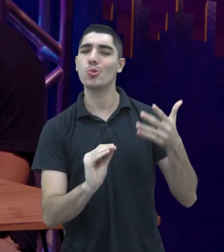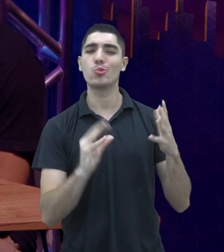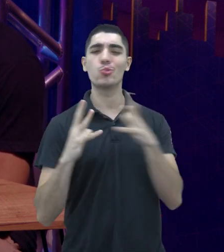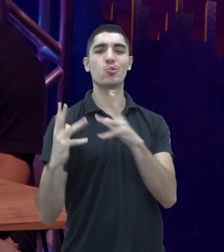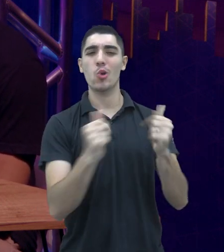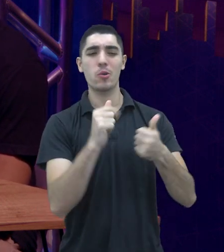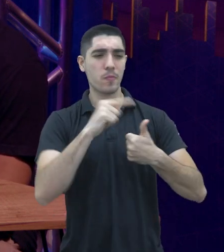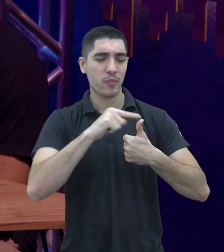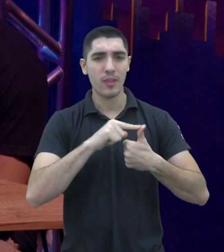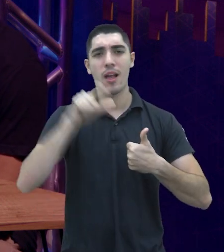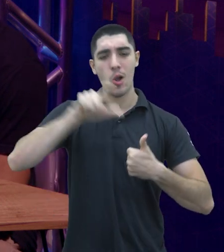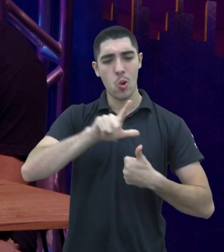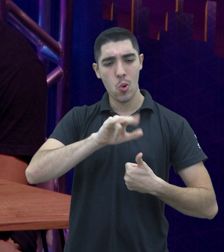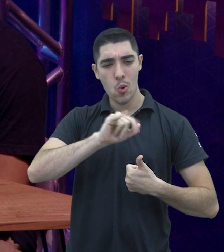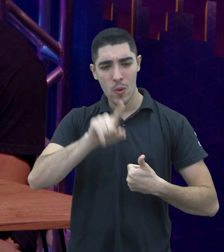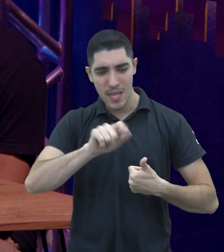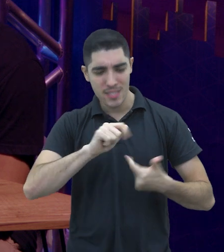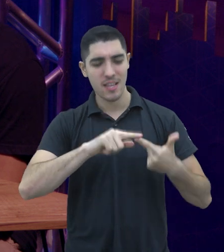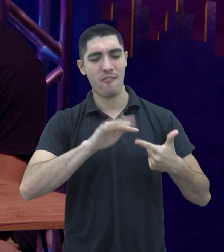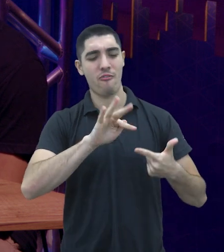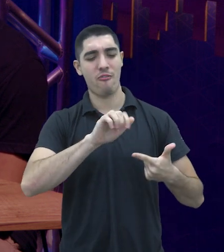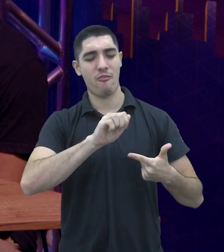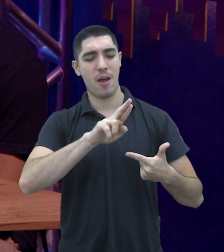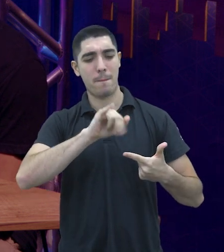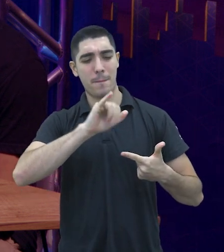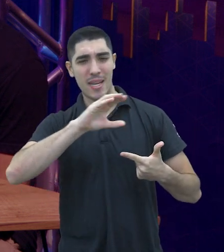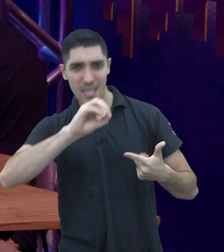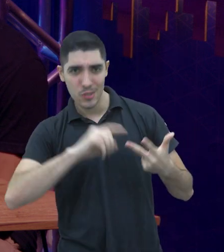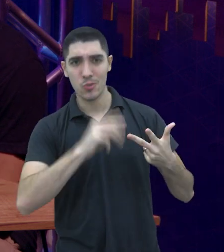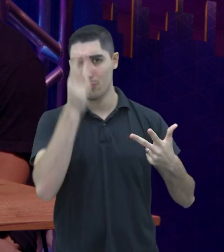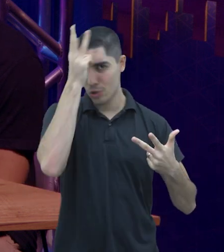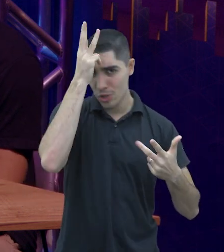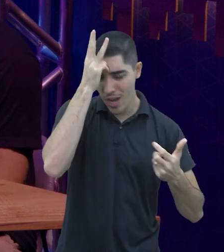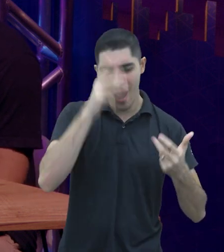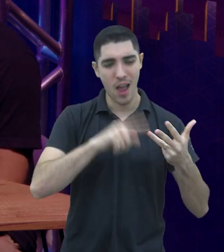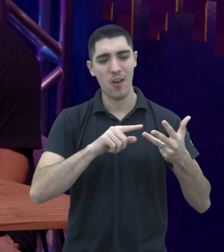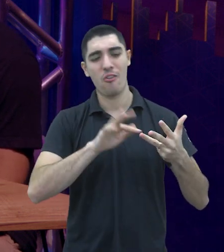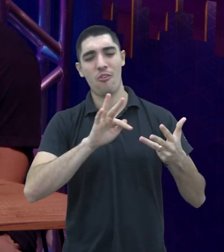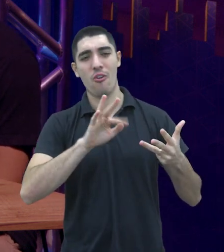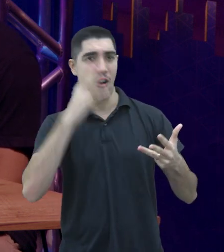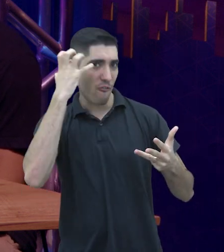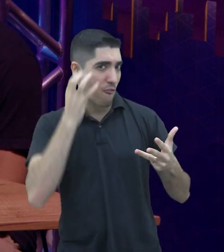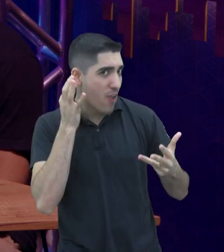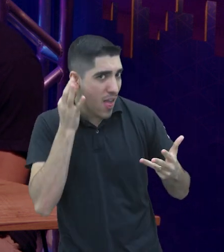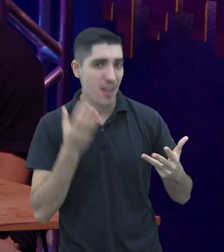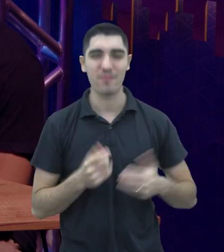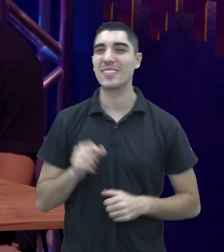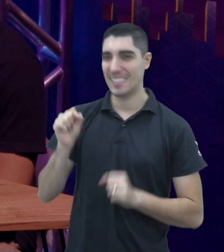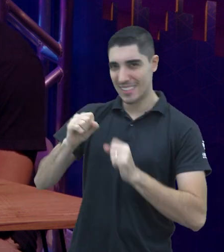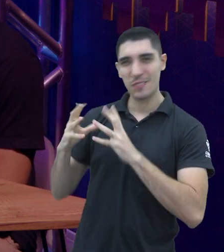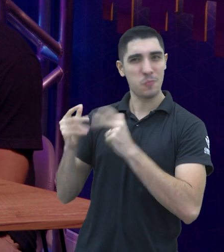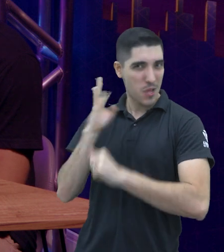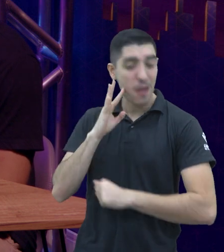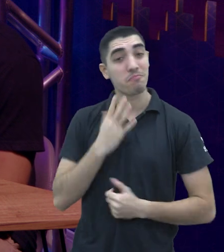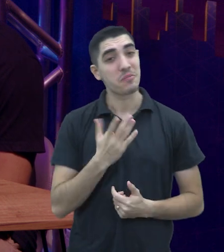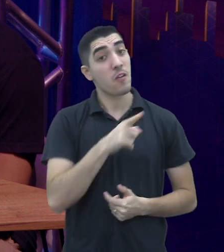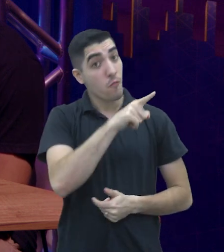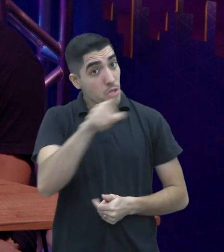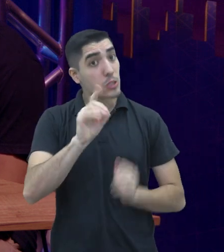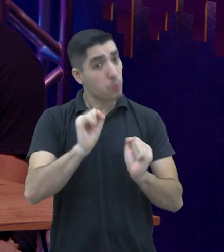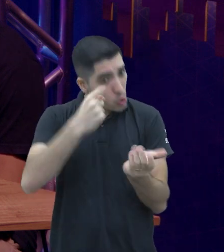todo mundo que participou. Luísa, o Fabrício, o Fran, o Thiago, né? Foi muito maneiro. Adorei todos os episódios, gente. Estão